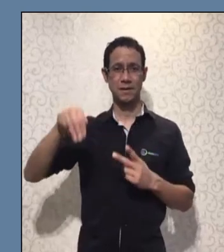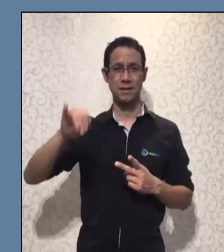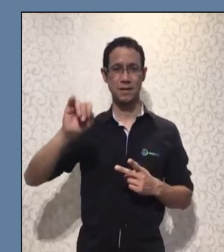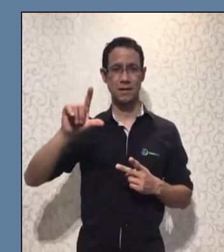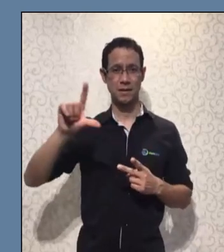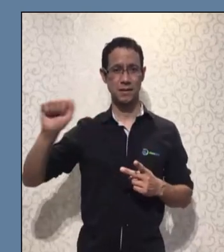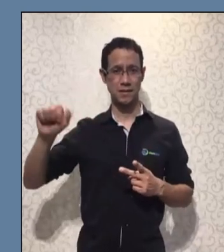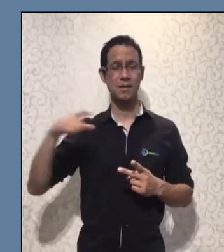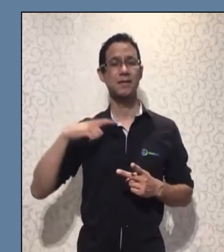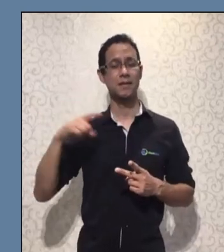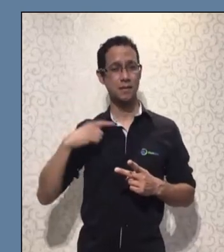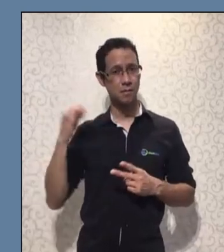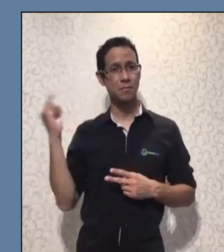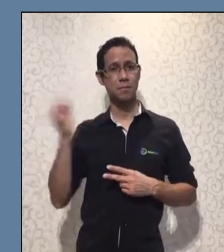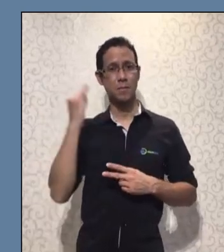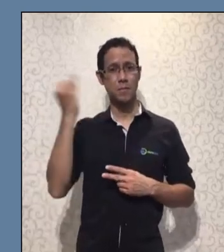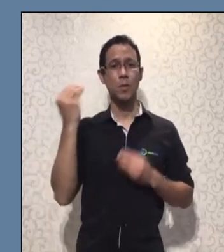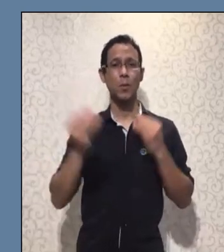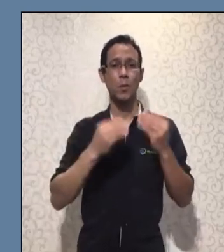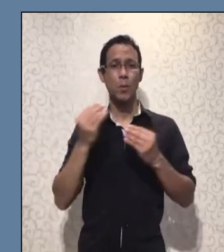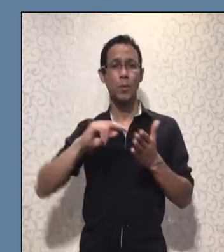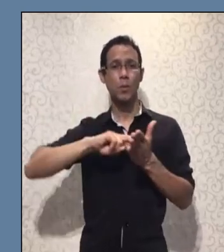importante para entender o que simboliza, né,